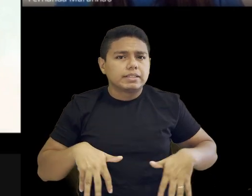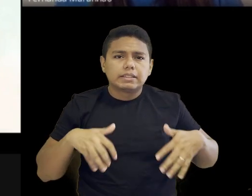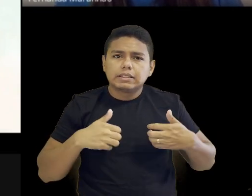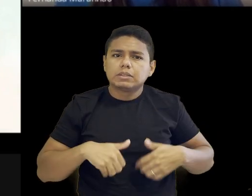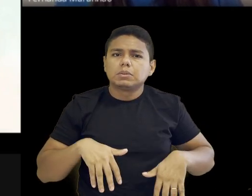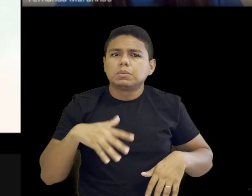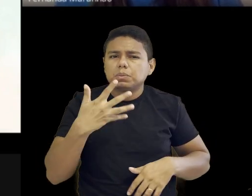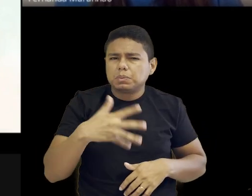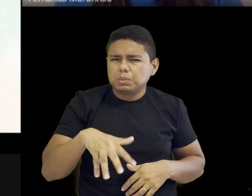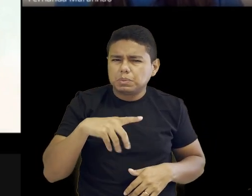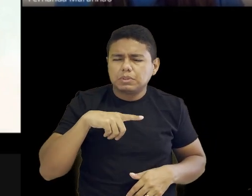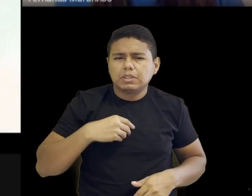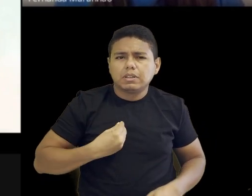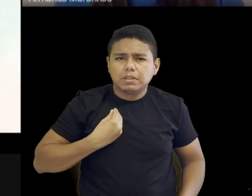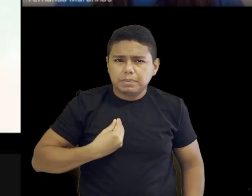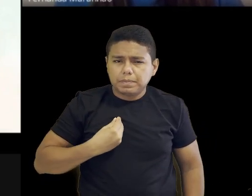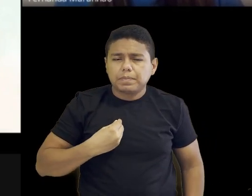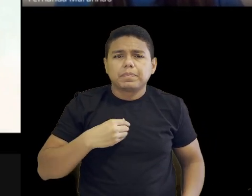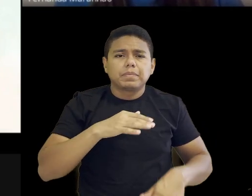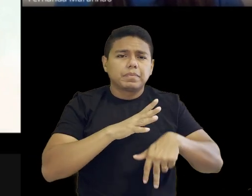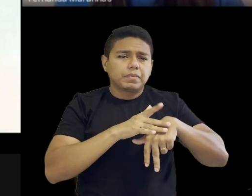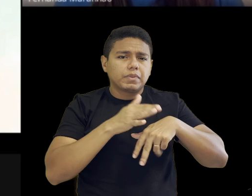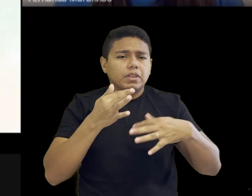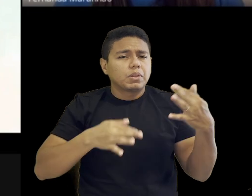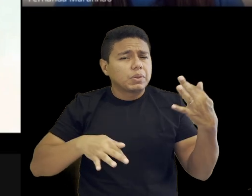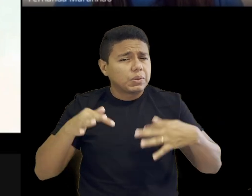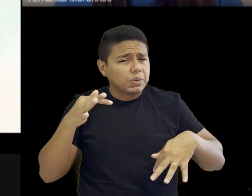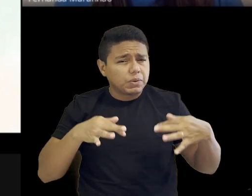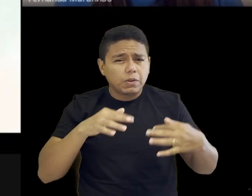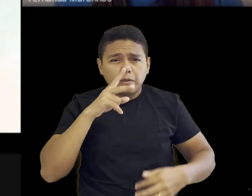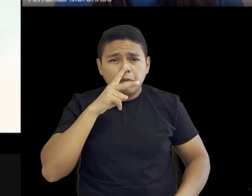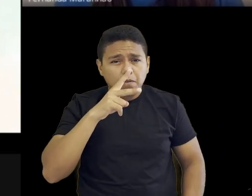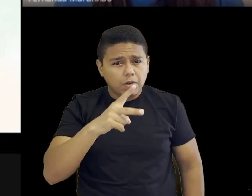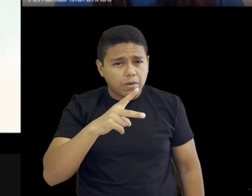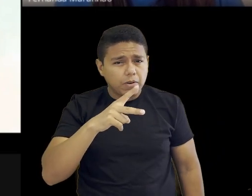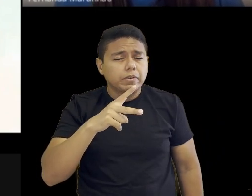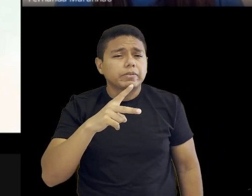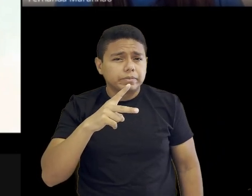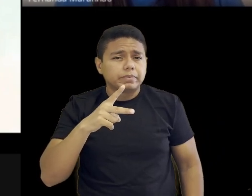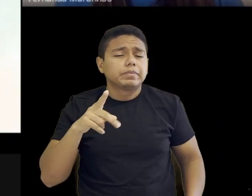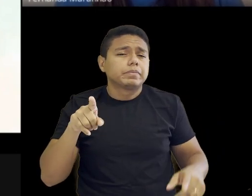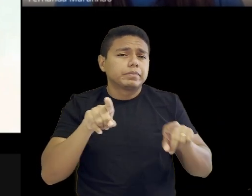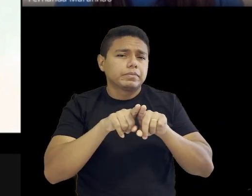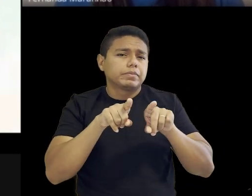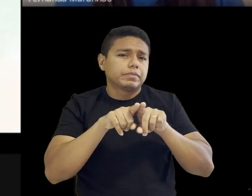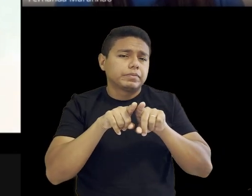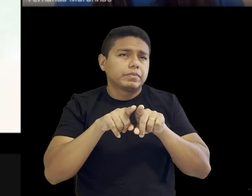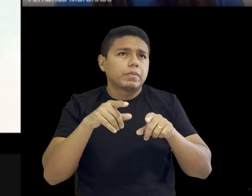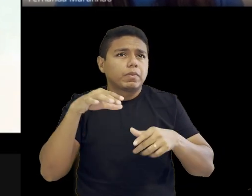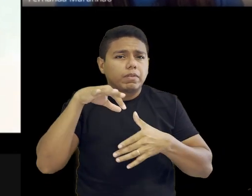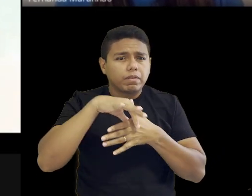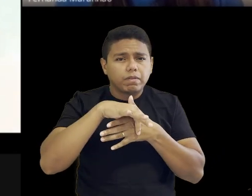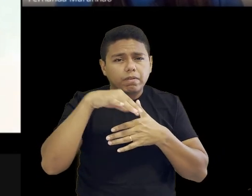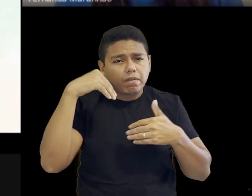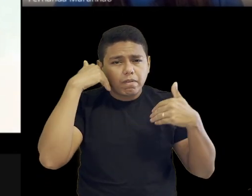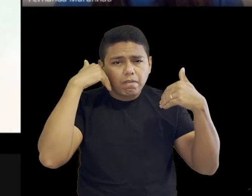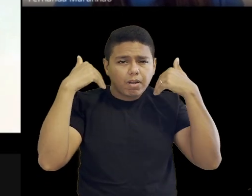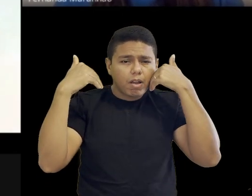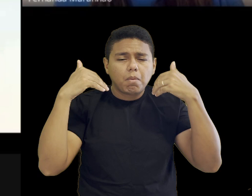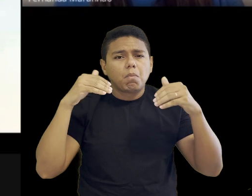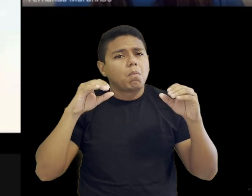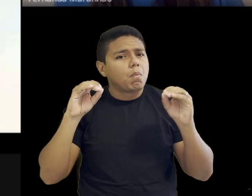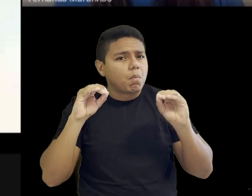sangramento usualmente estará abundante, presente, a paciente com cólicas mais fortes, normalmente não